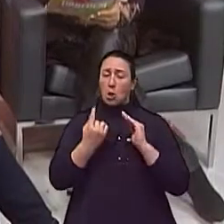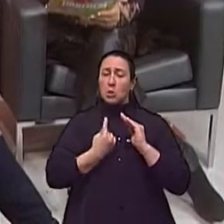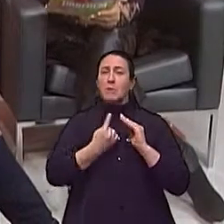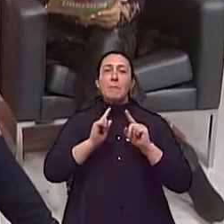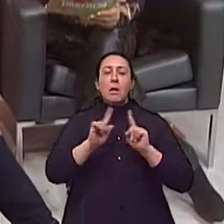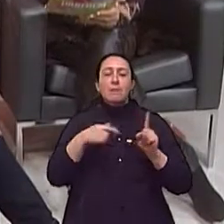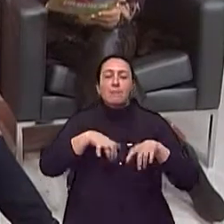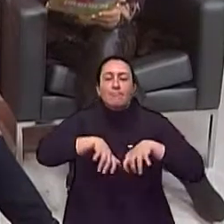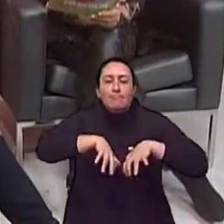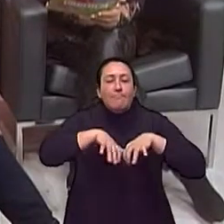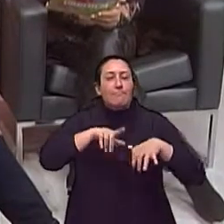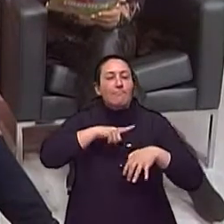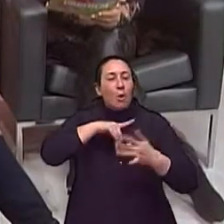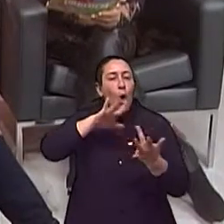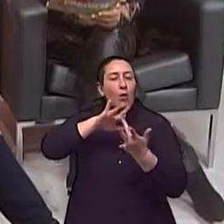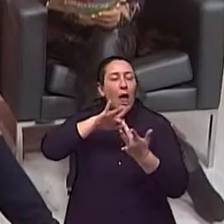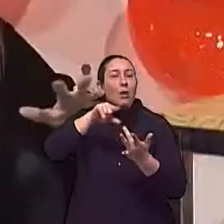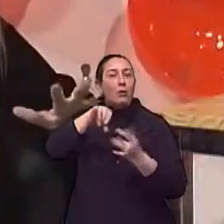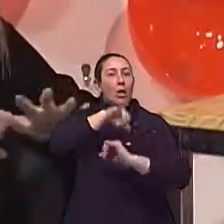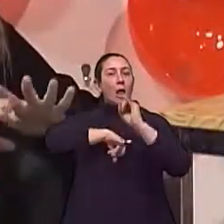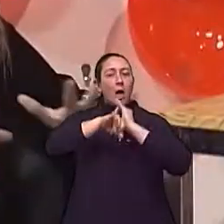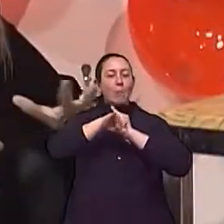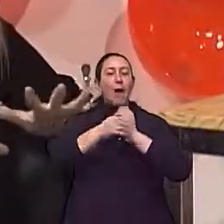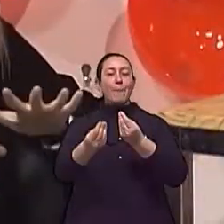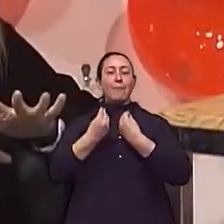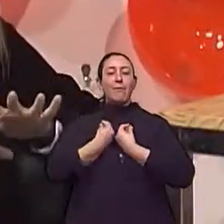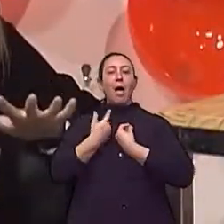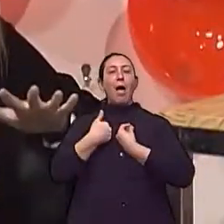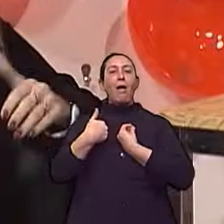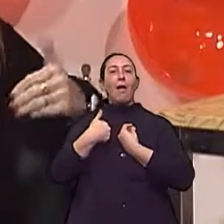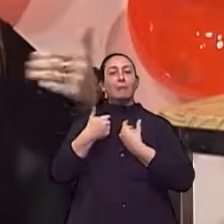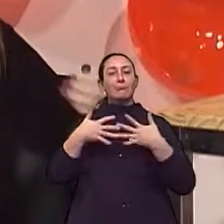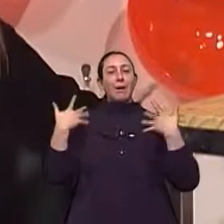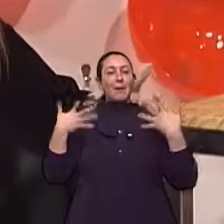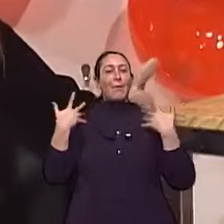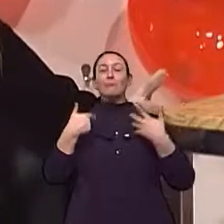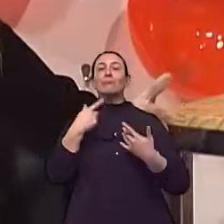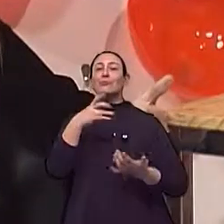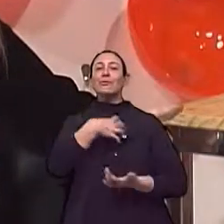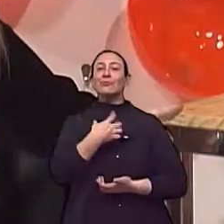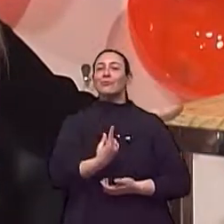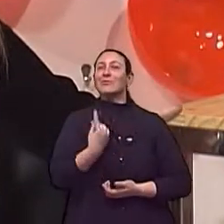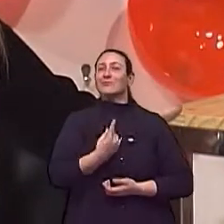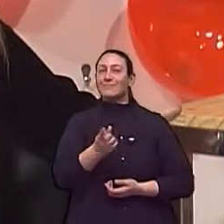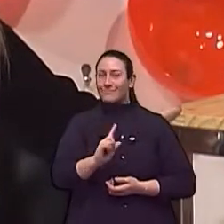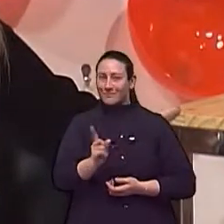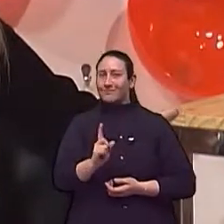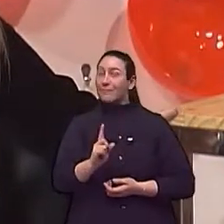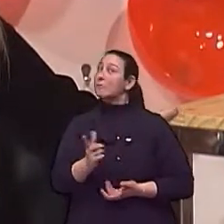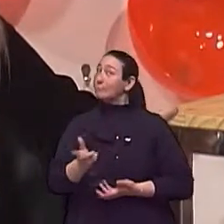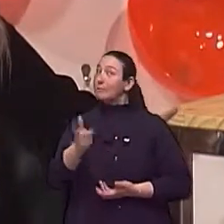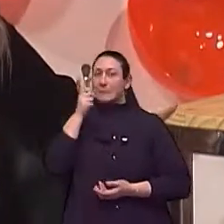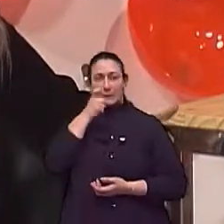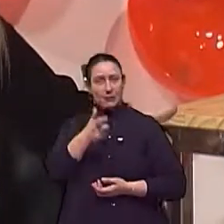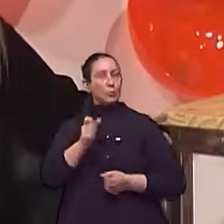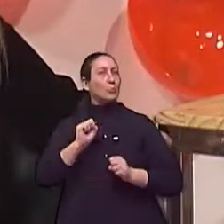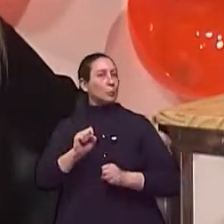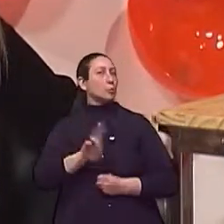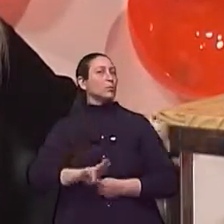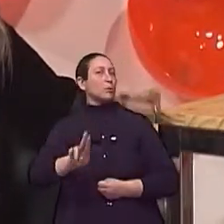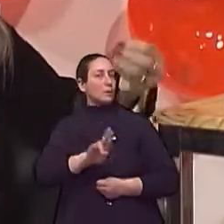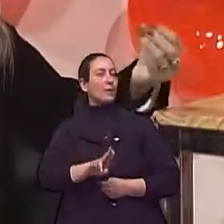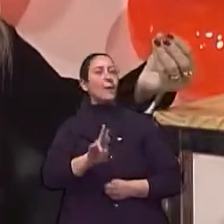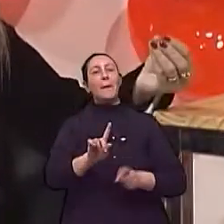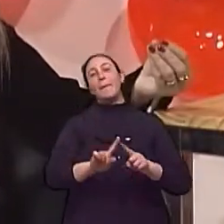Claro claro então enfim até aqui a gente acha que é extremamente interessante que eles possam usar né claro claro que